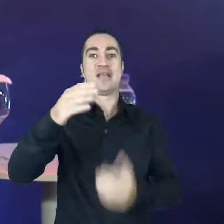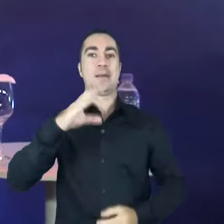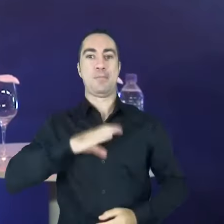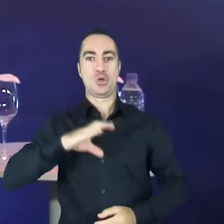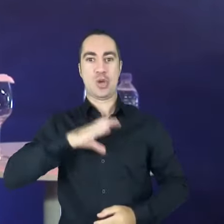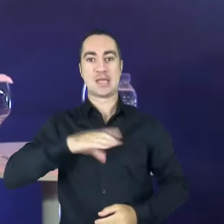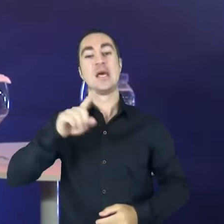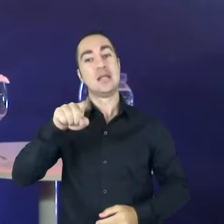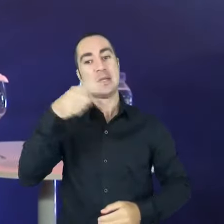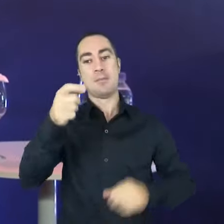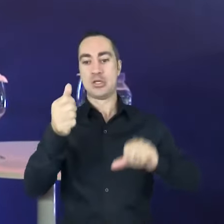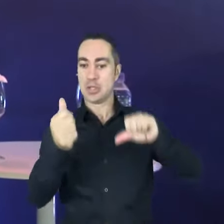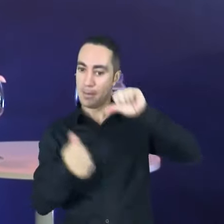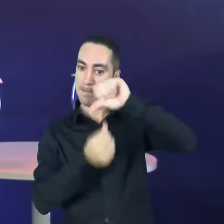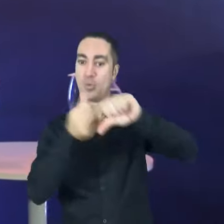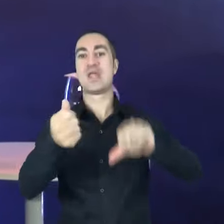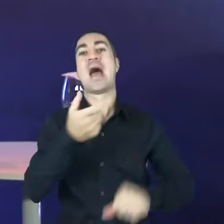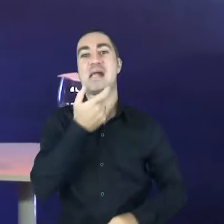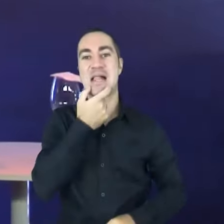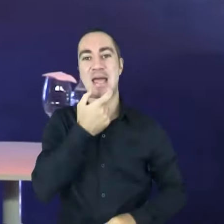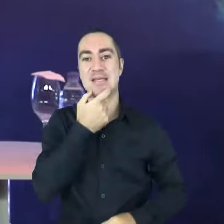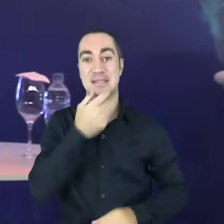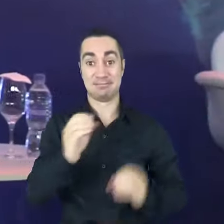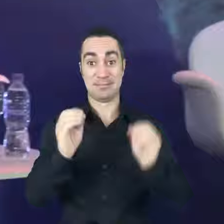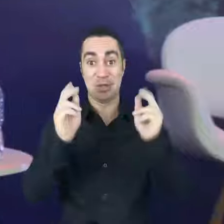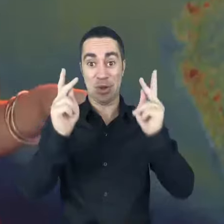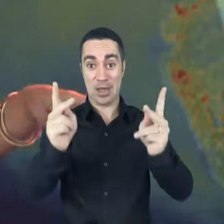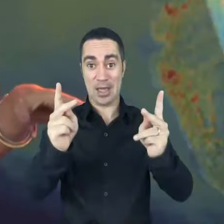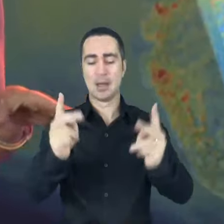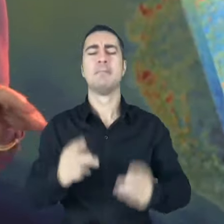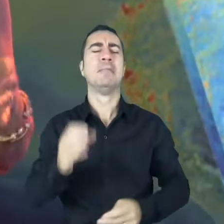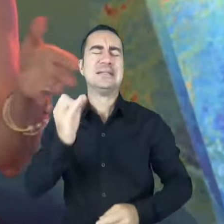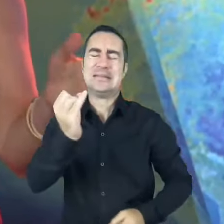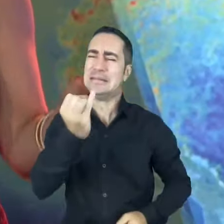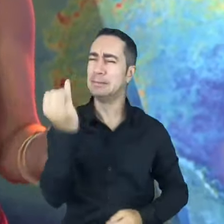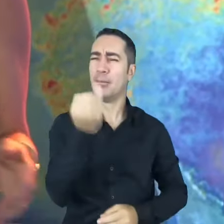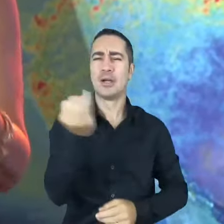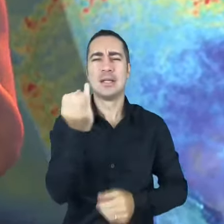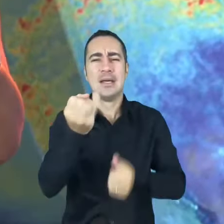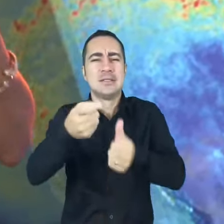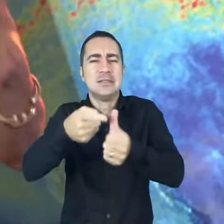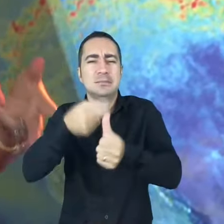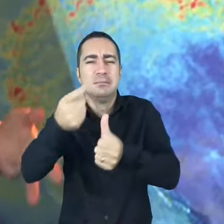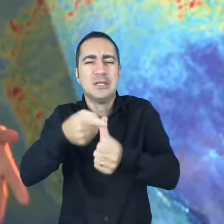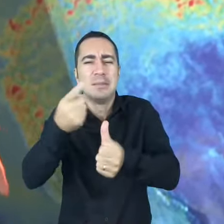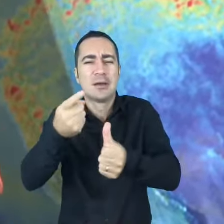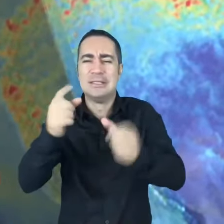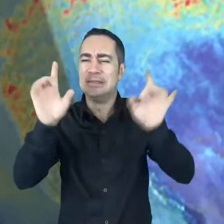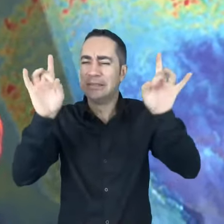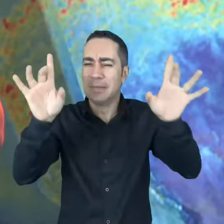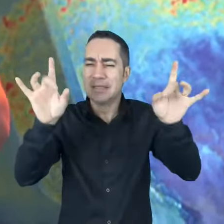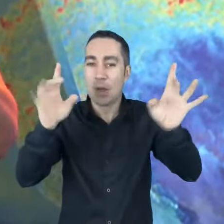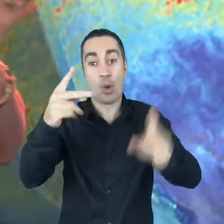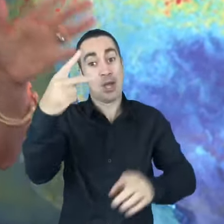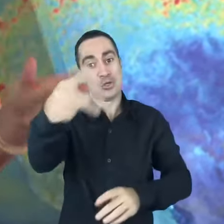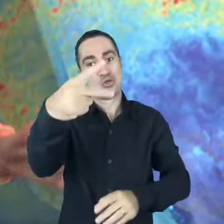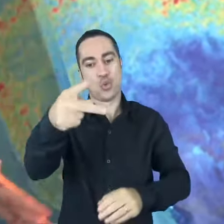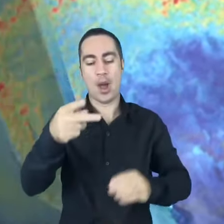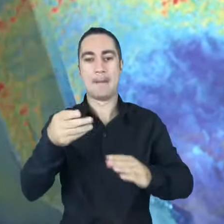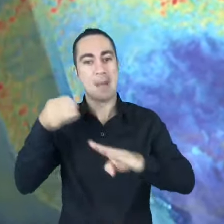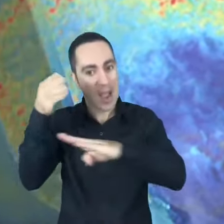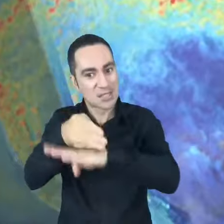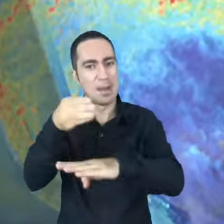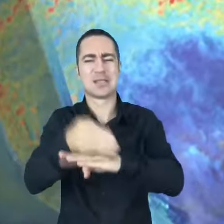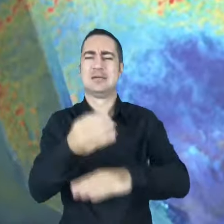em inglês. Mas o item indispensável para essa conversa, claro, é a sua interação. Não importa onde